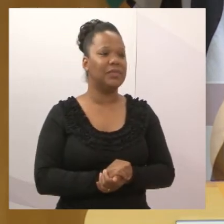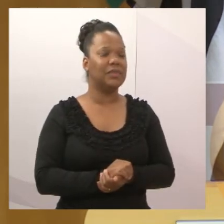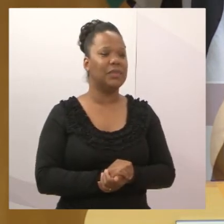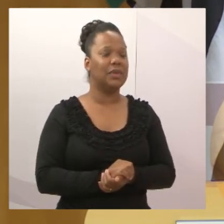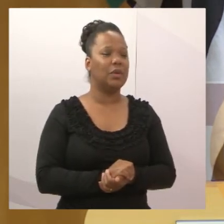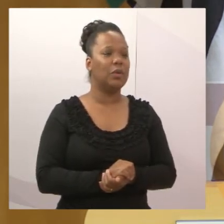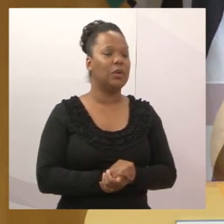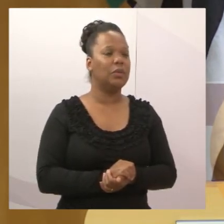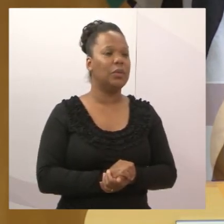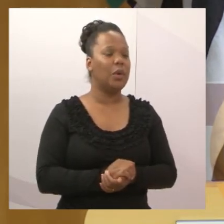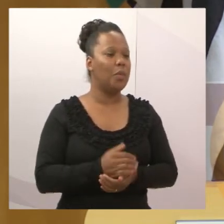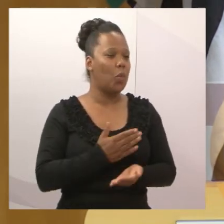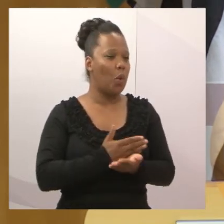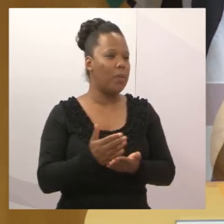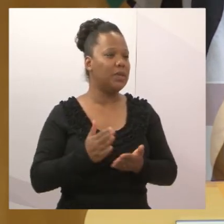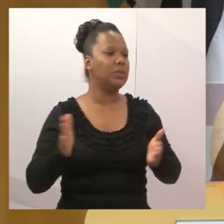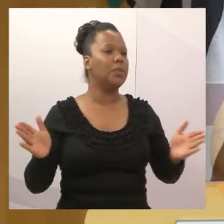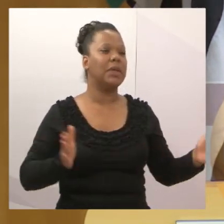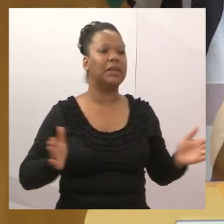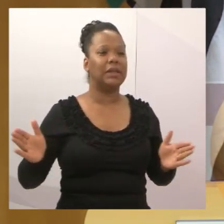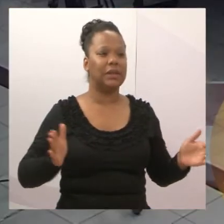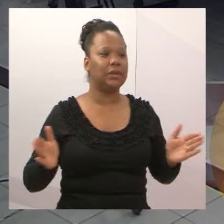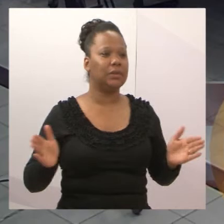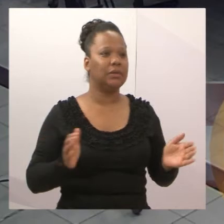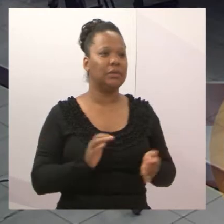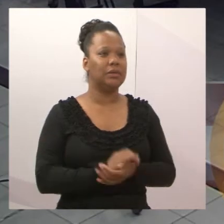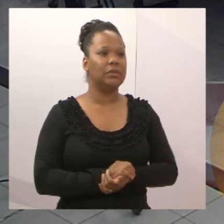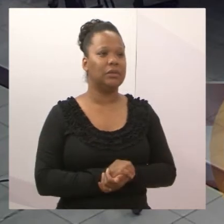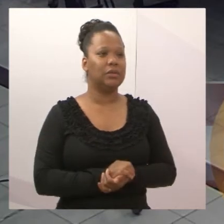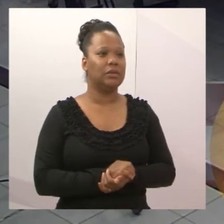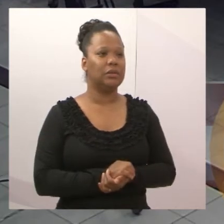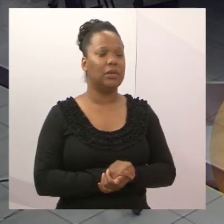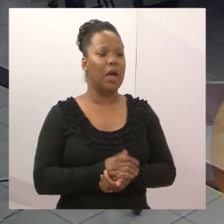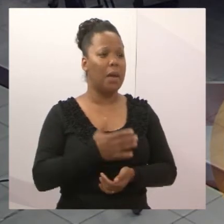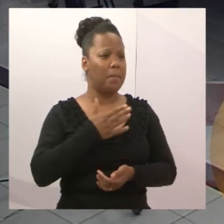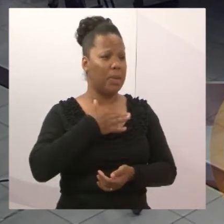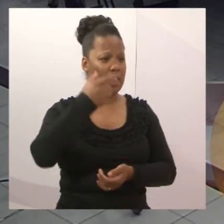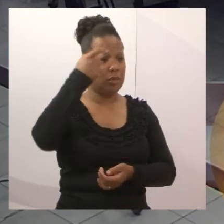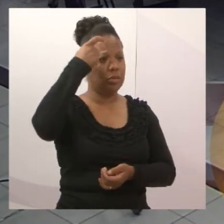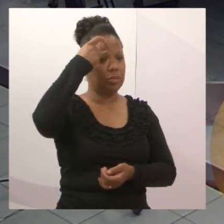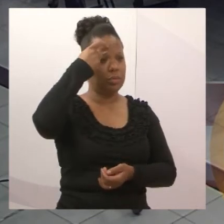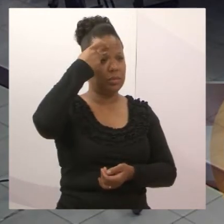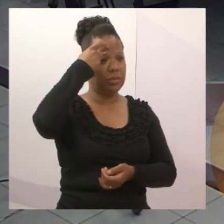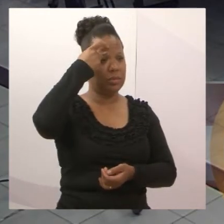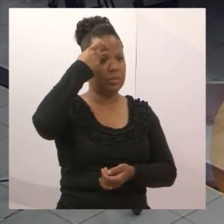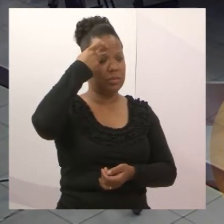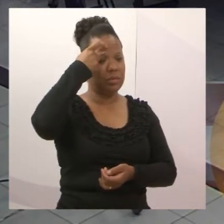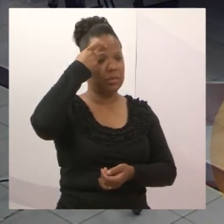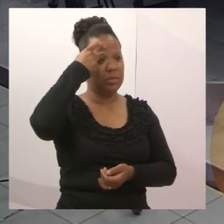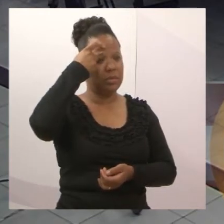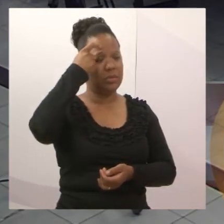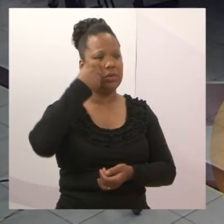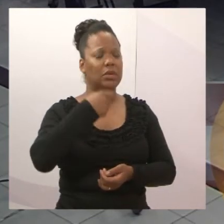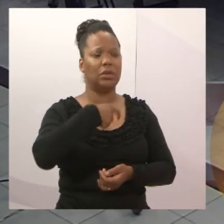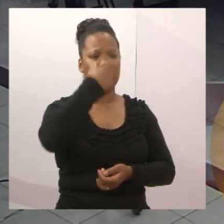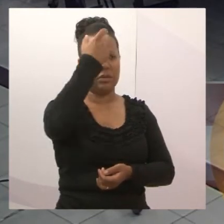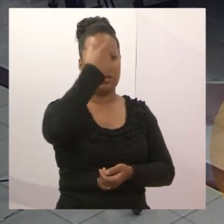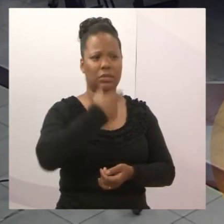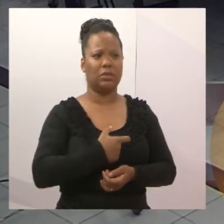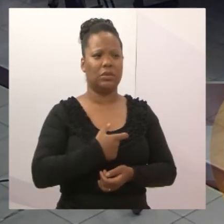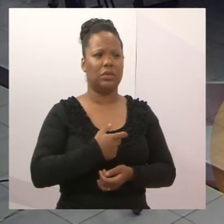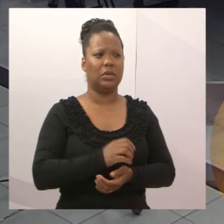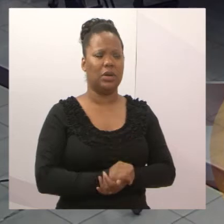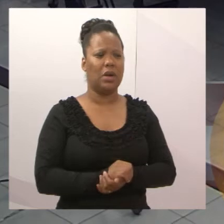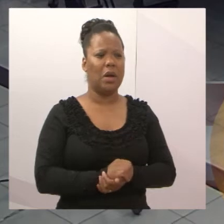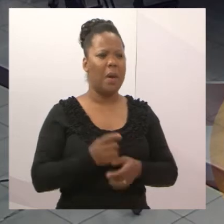assumi a cadeira aqui nessa casa, eu tenho que, a minha consciência diz que eu tenho que fazer uma oposição aqui, não é do